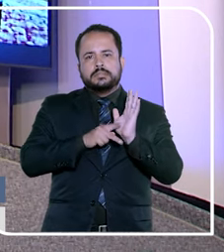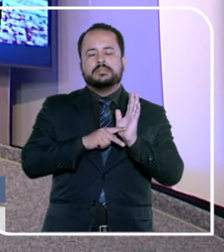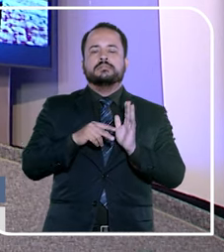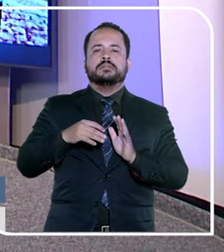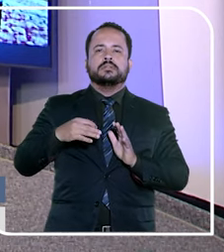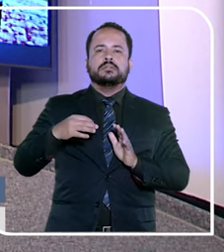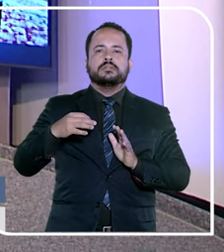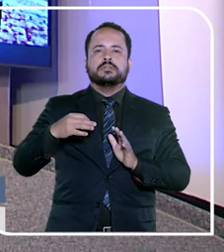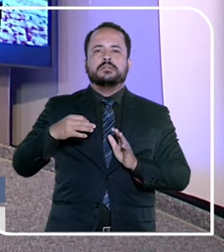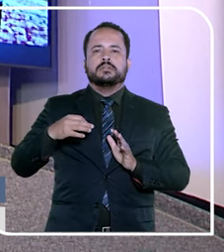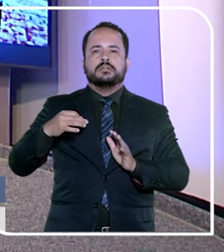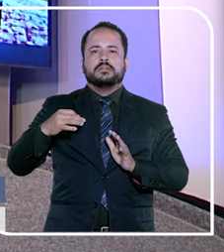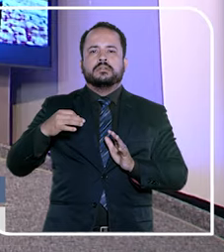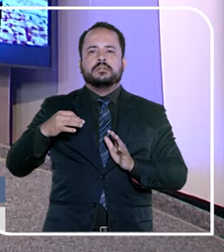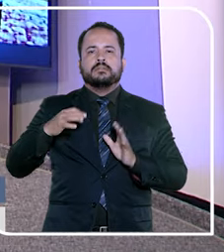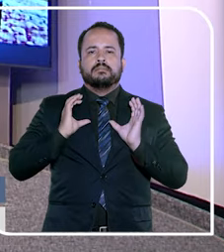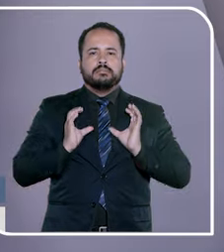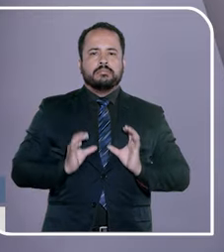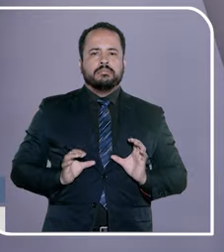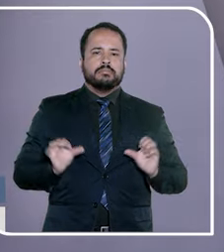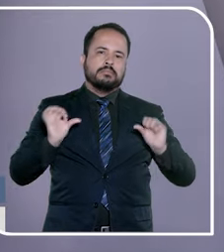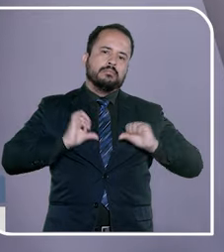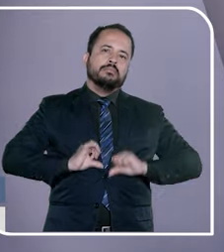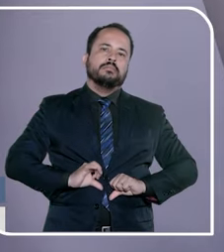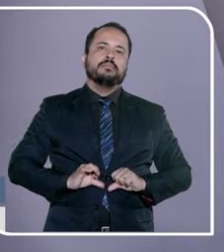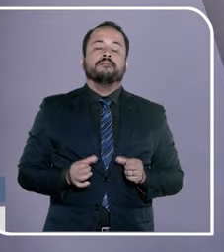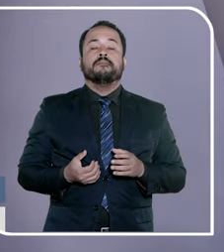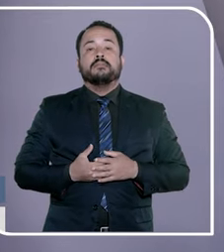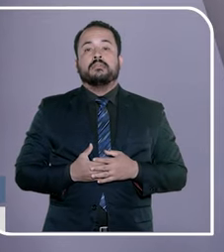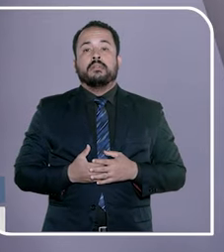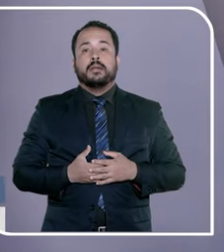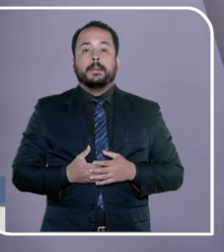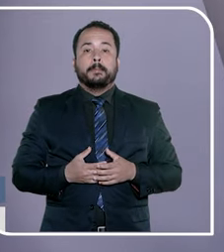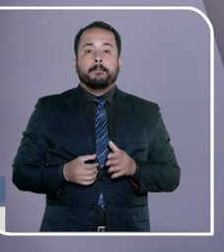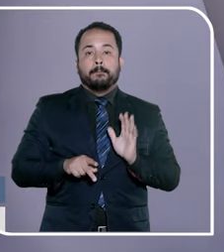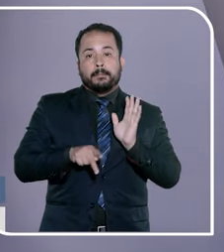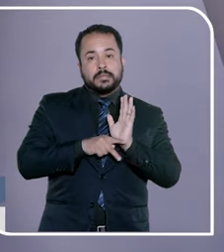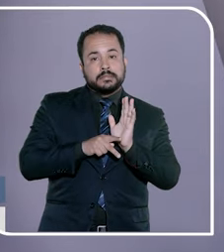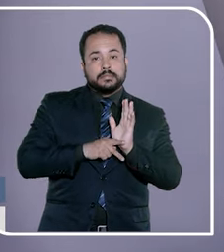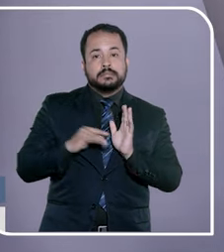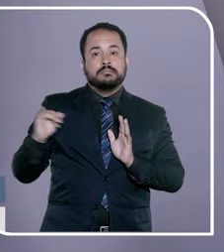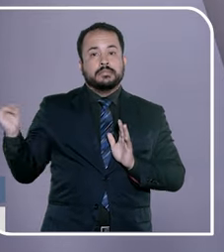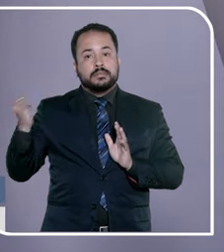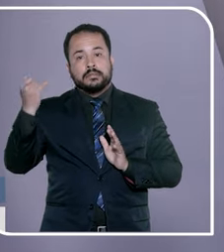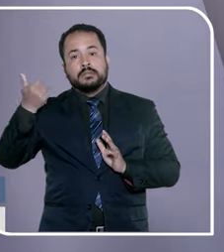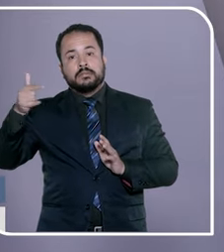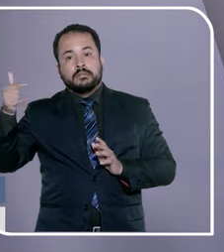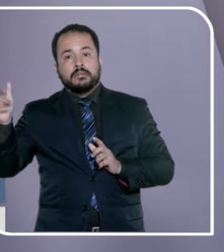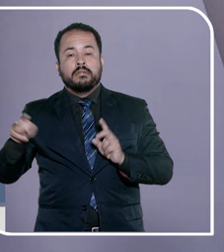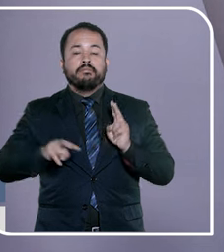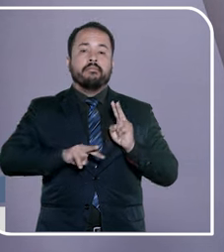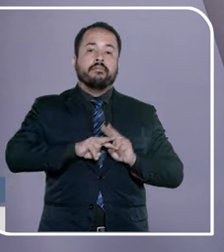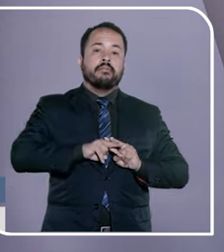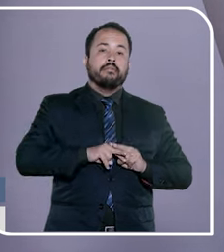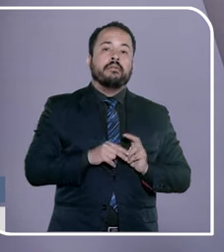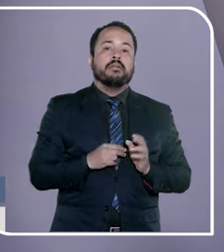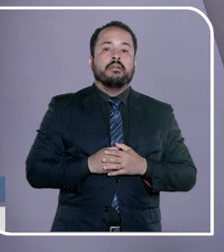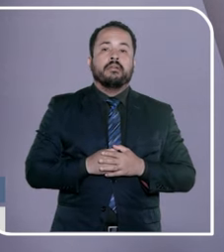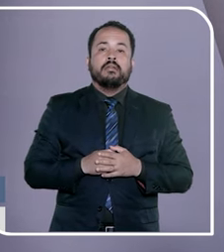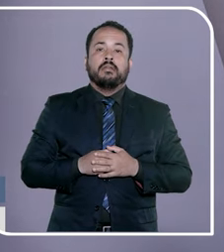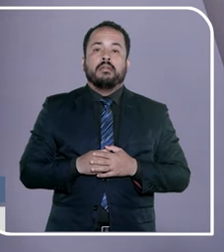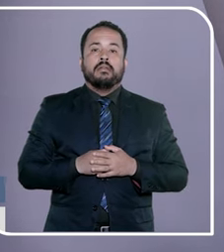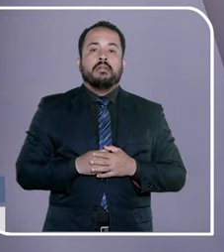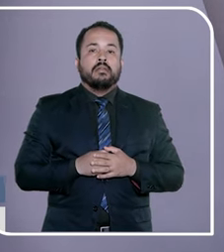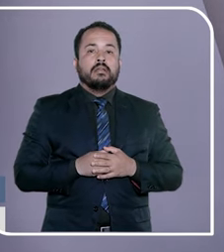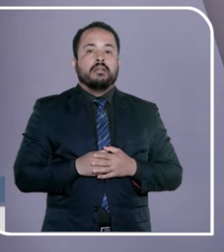procurador and o princípio da insignificância de um modo geral aplicado no âmbito do Direito